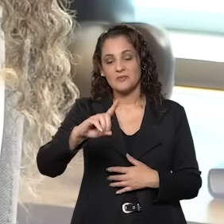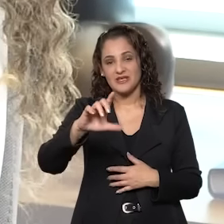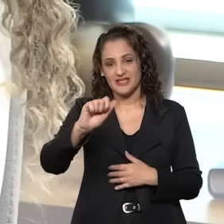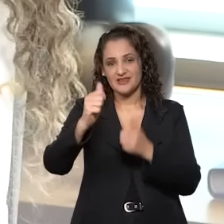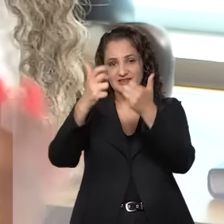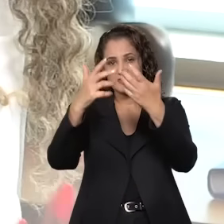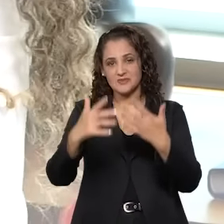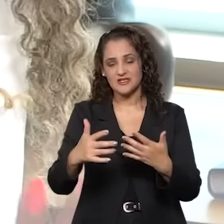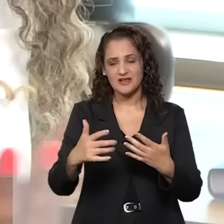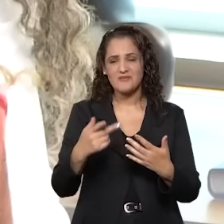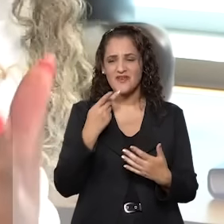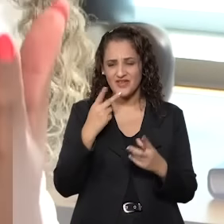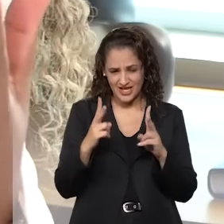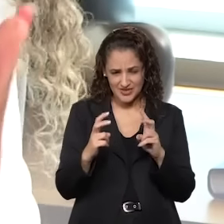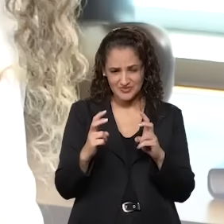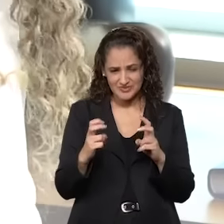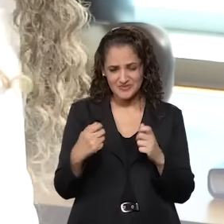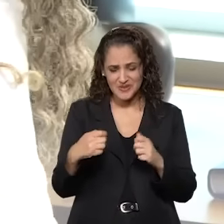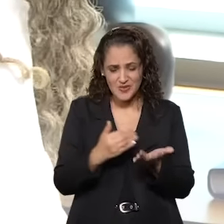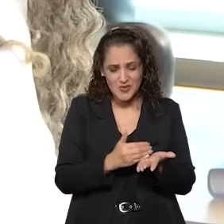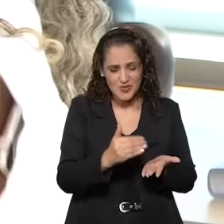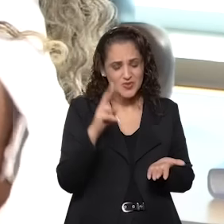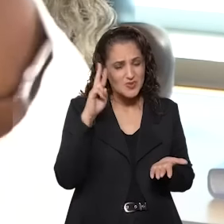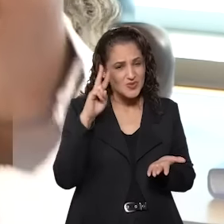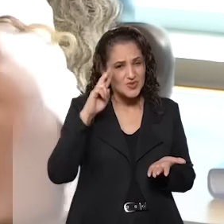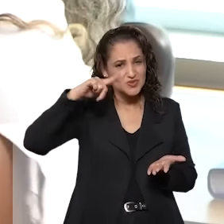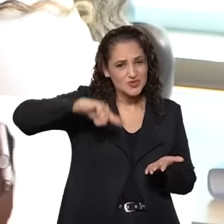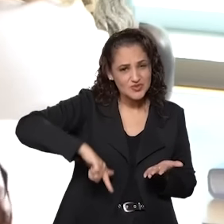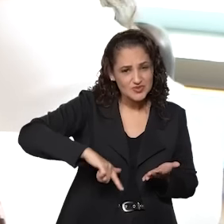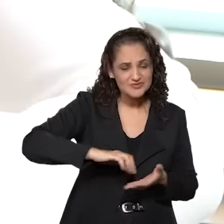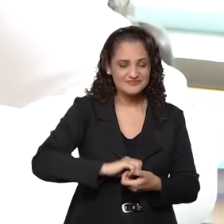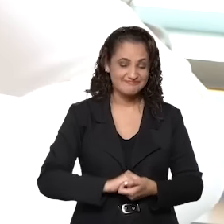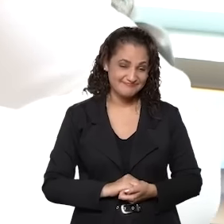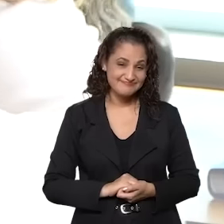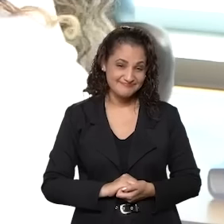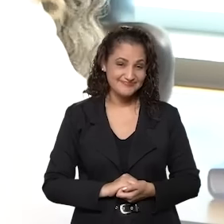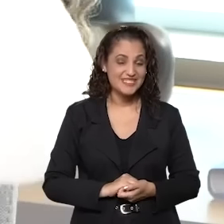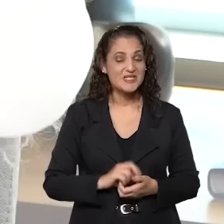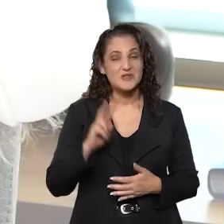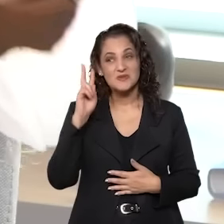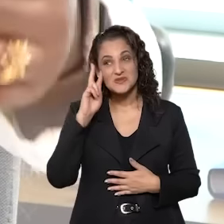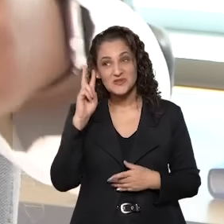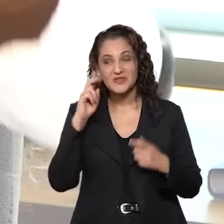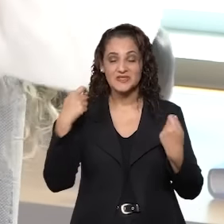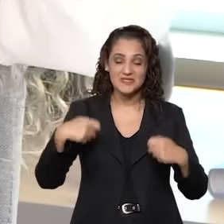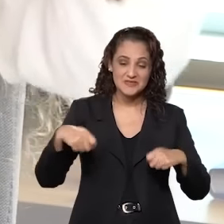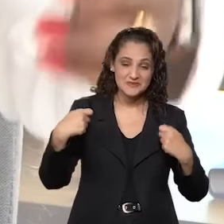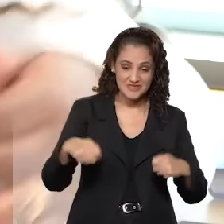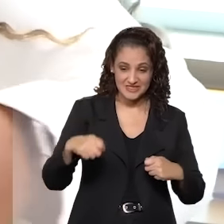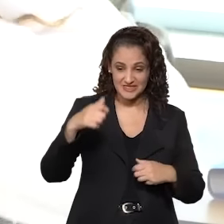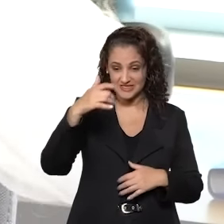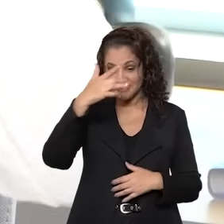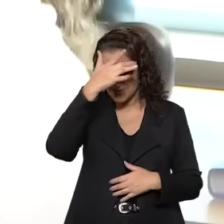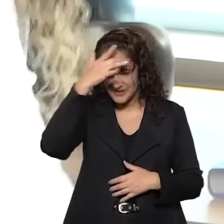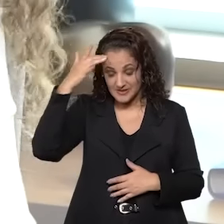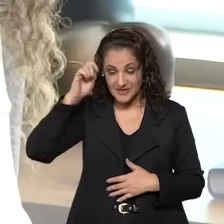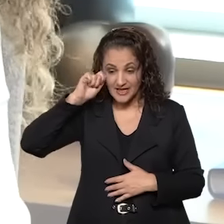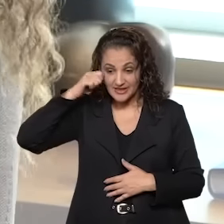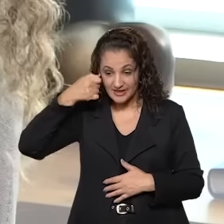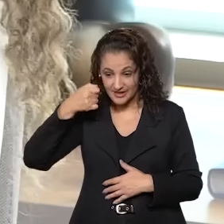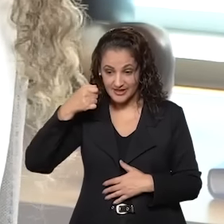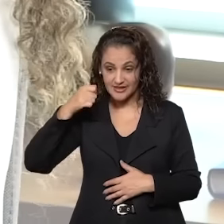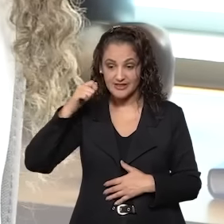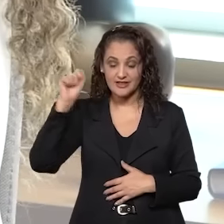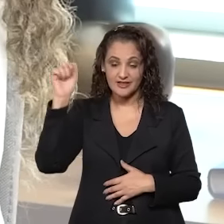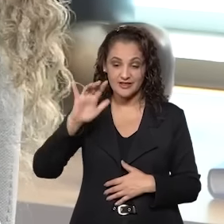em uma história onde a gente tivesse né pessoas negras africanas né escravizando pessoas brancas europeias e aí